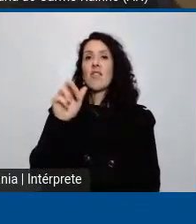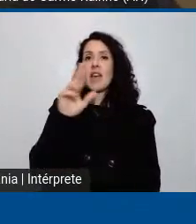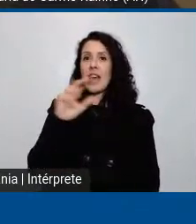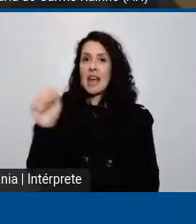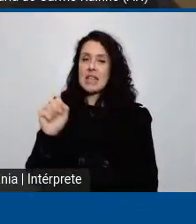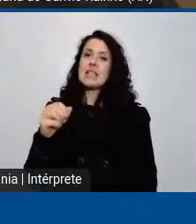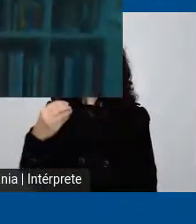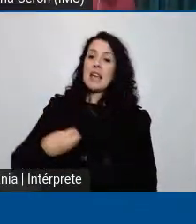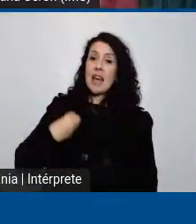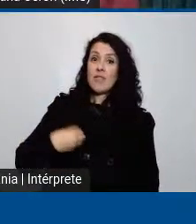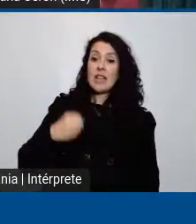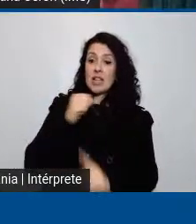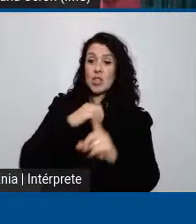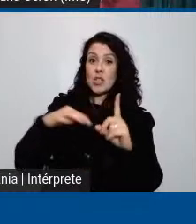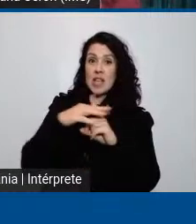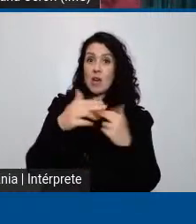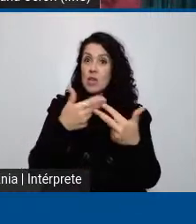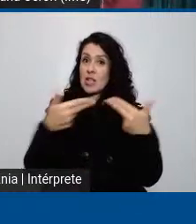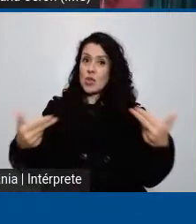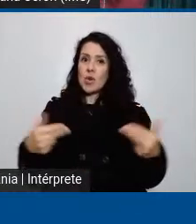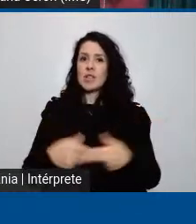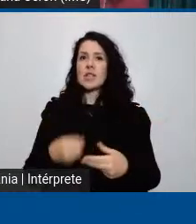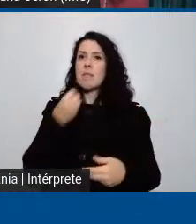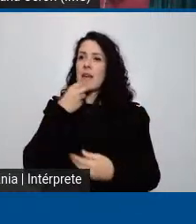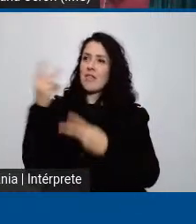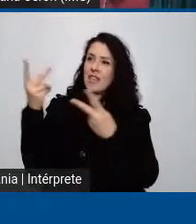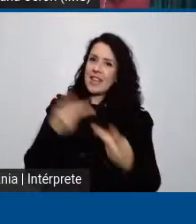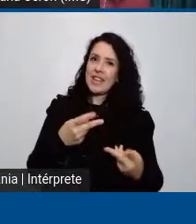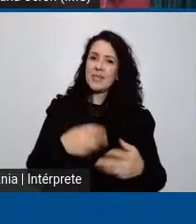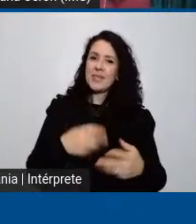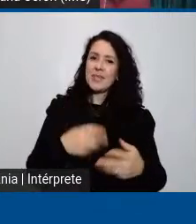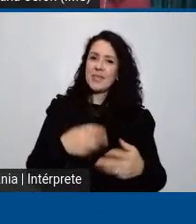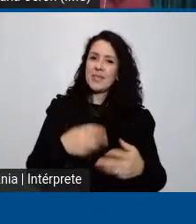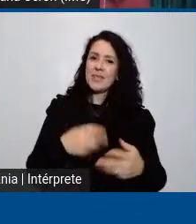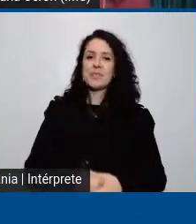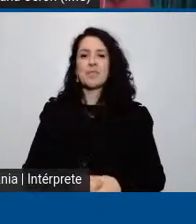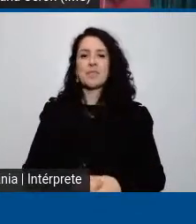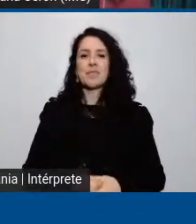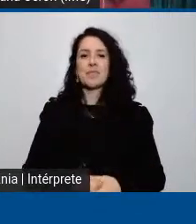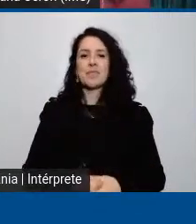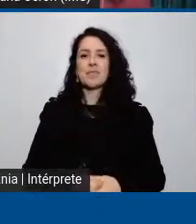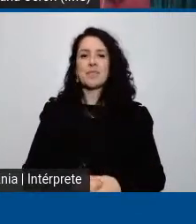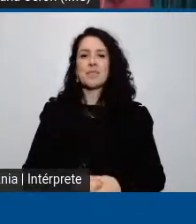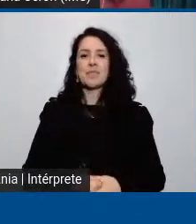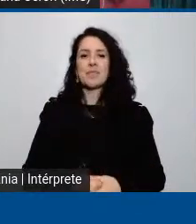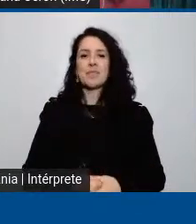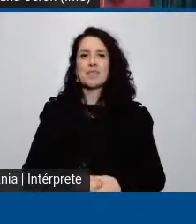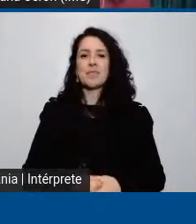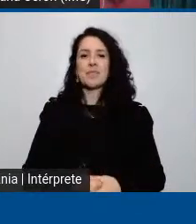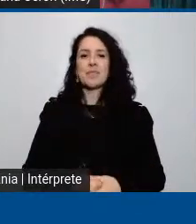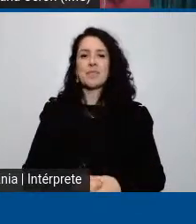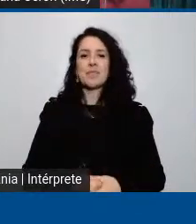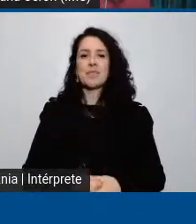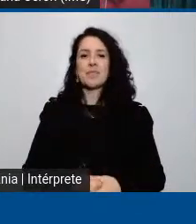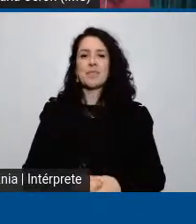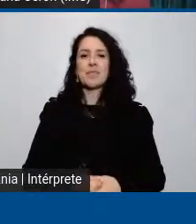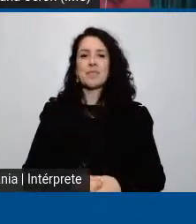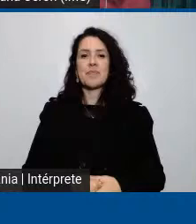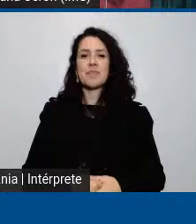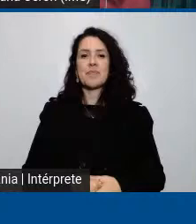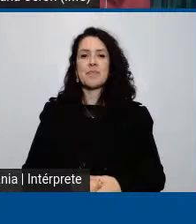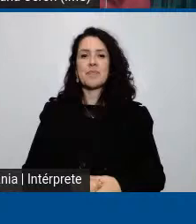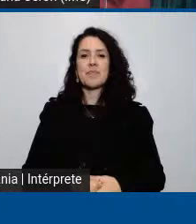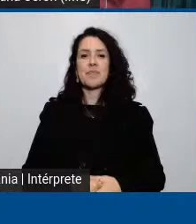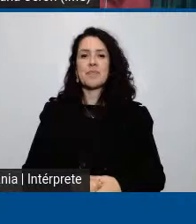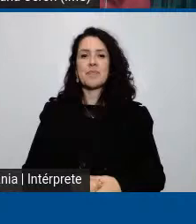seja bem-vinda. E agora te passo a palavra. Obrigada, Eliana. Boa noite a todos, todos